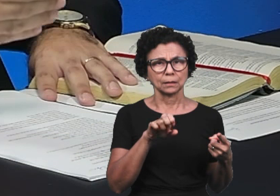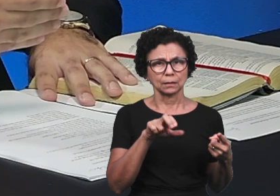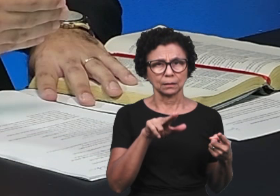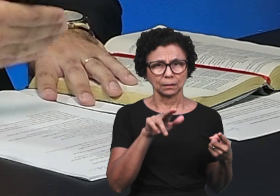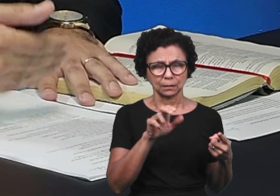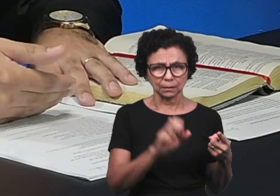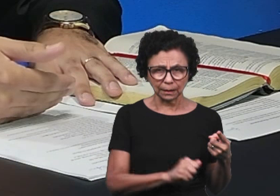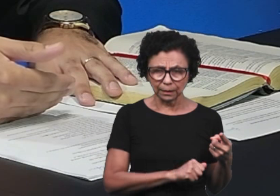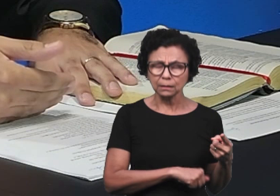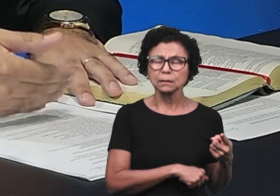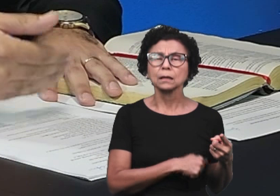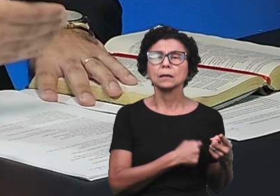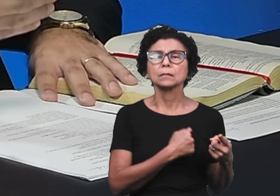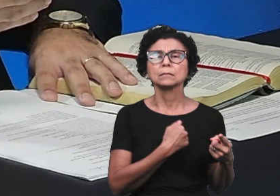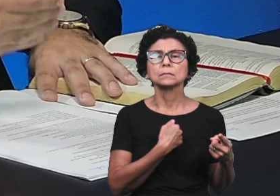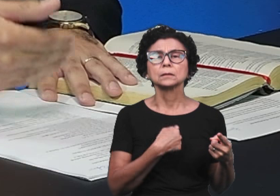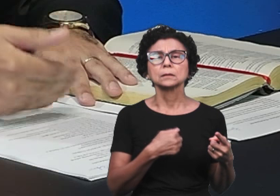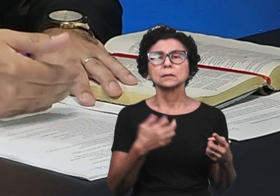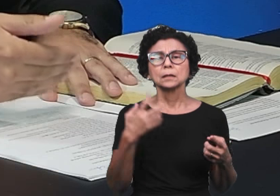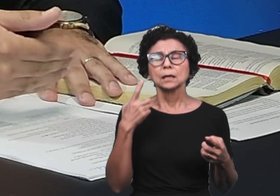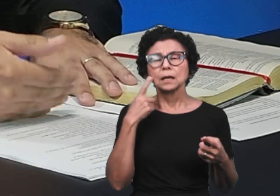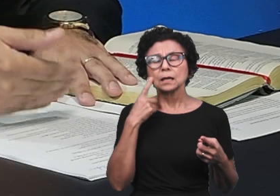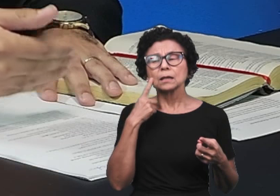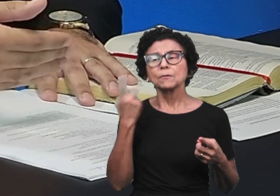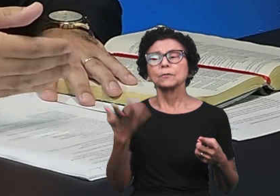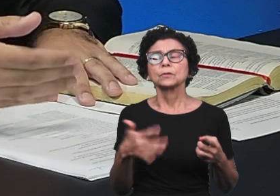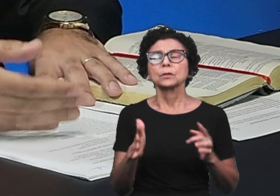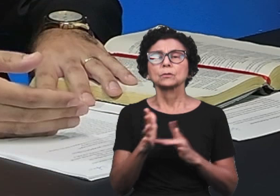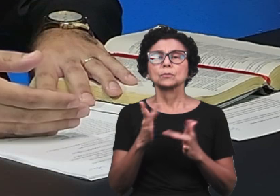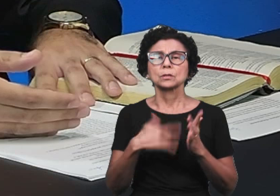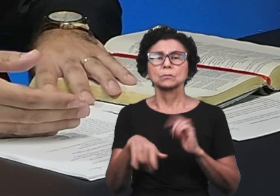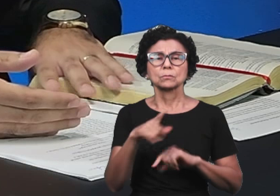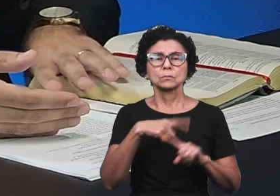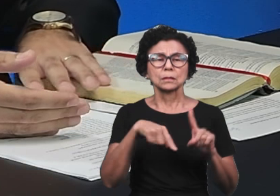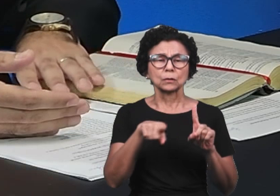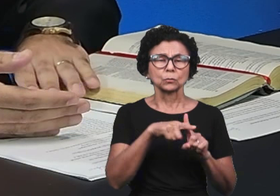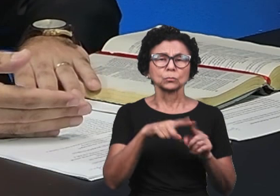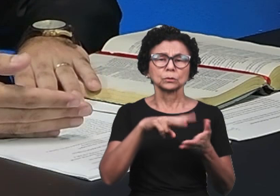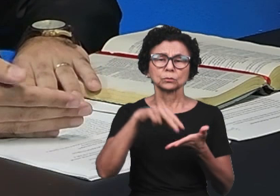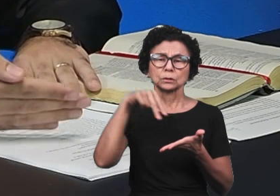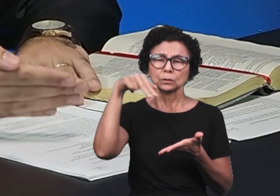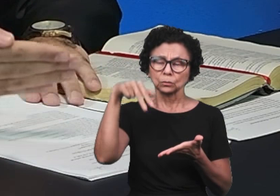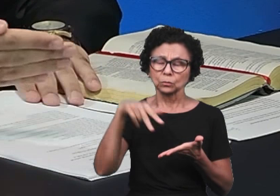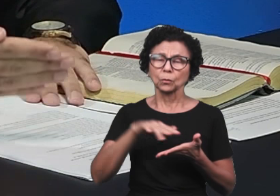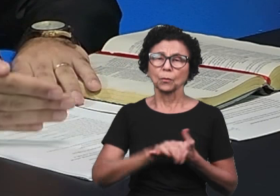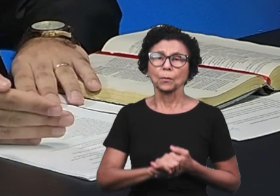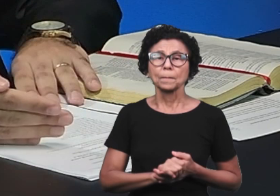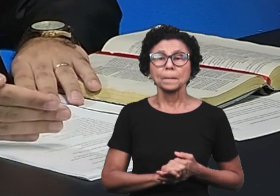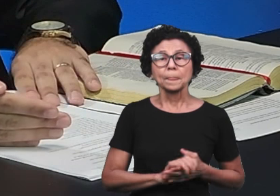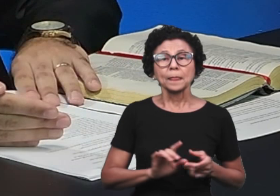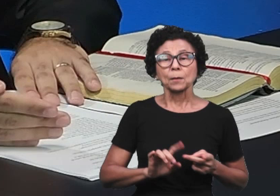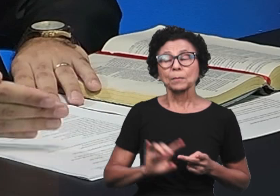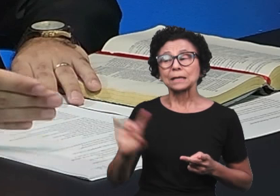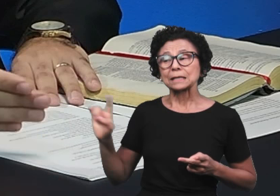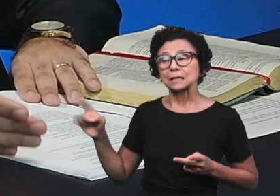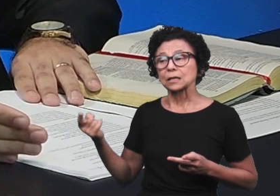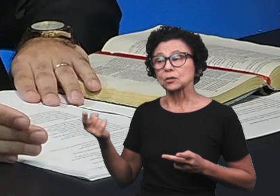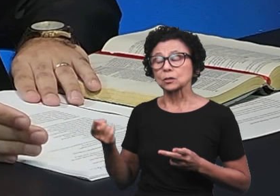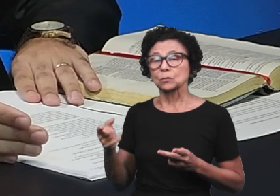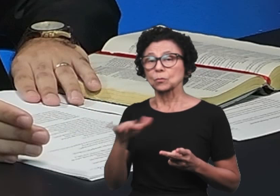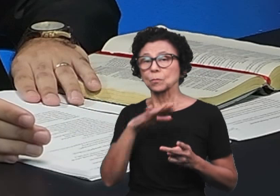depois que ele ressuscita, ela não o conheceu. Por quê? Porque depois que Jesus